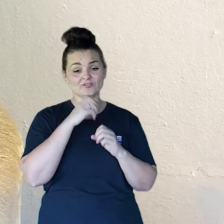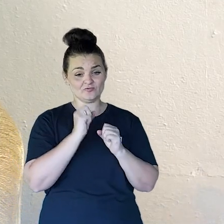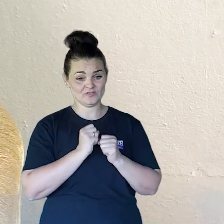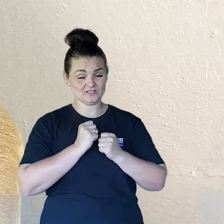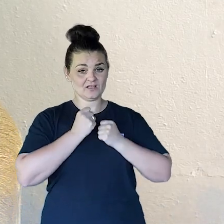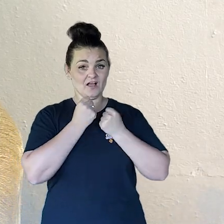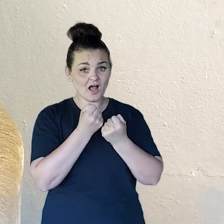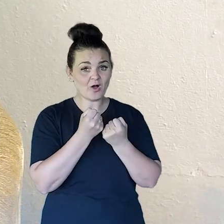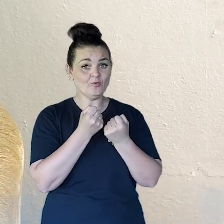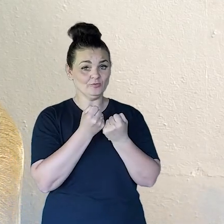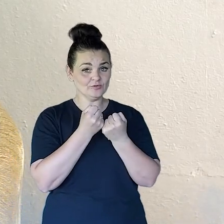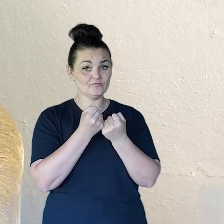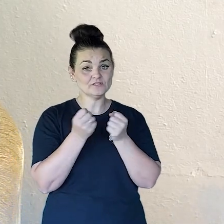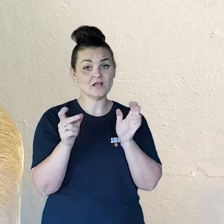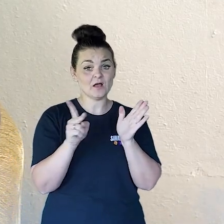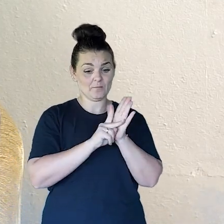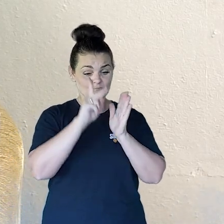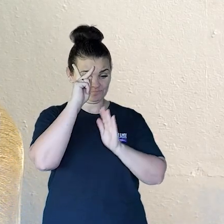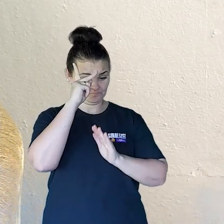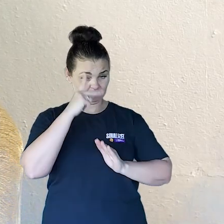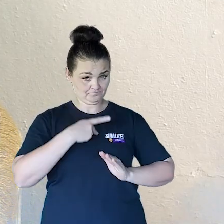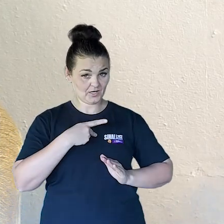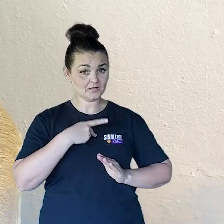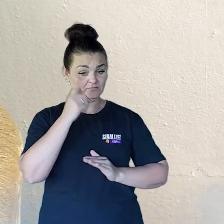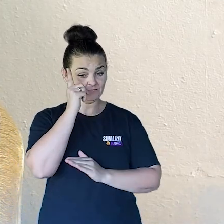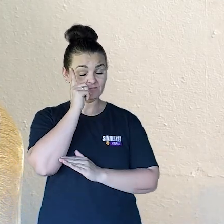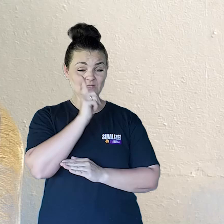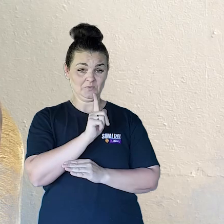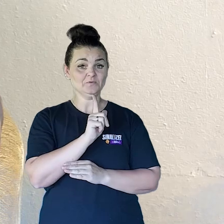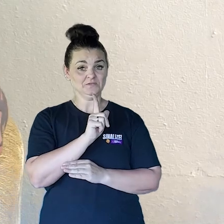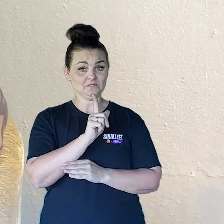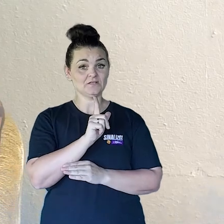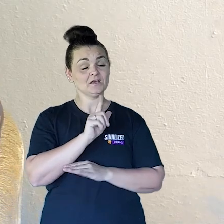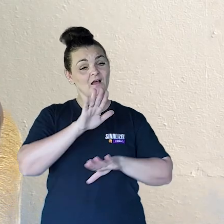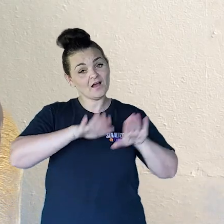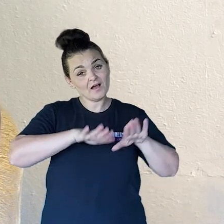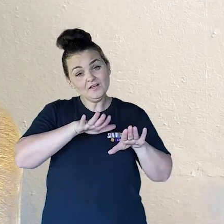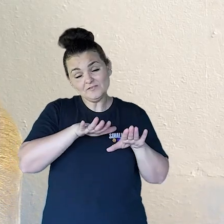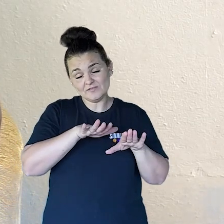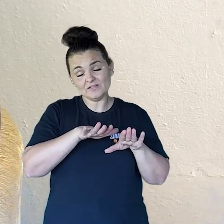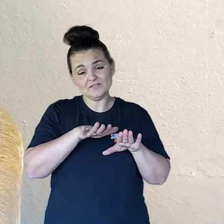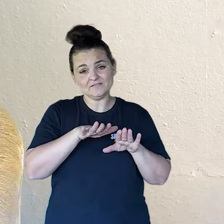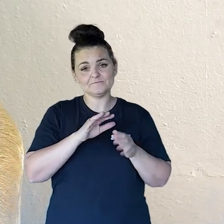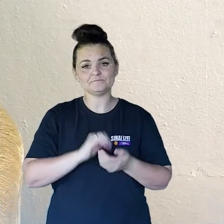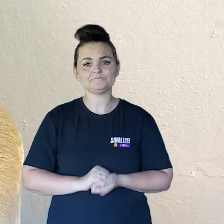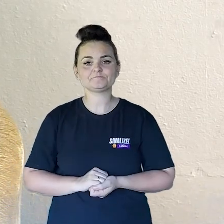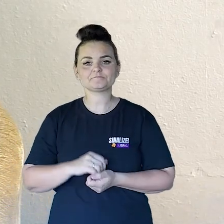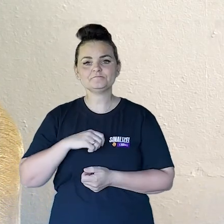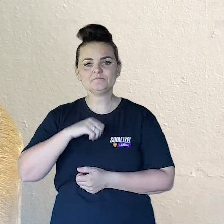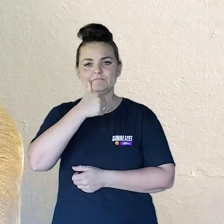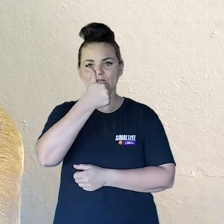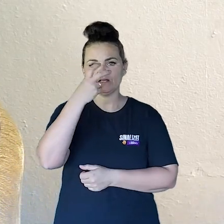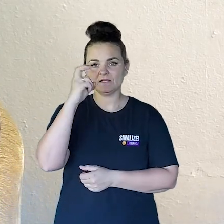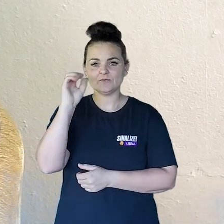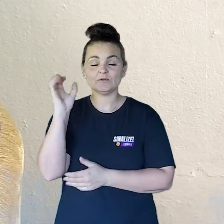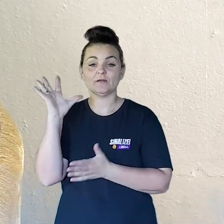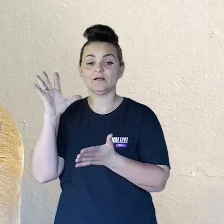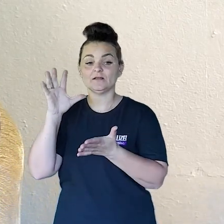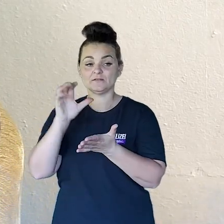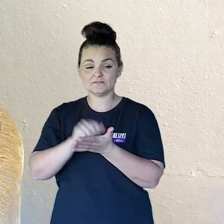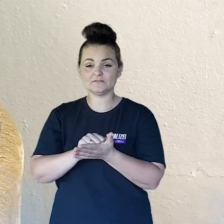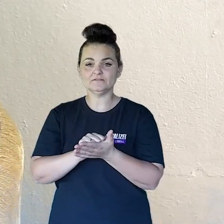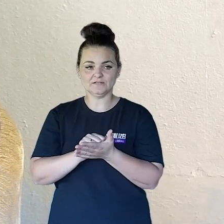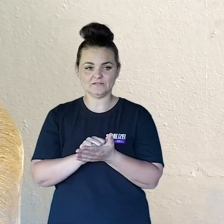situação. E a partir dali, desse aulão de defesa pessoal, onde 150 mulheres se inscreveram,